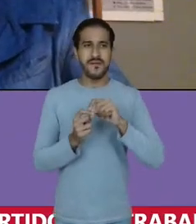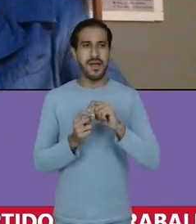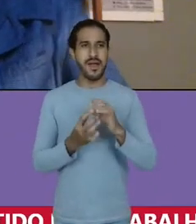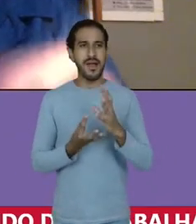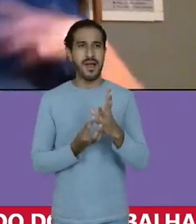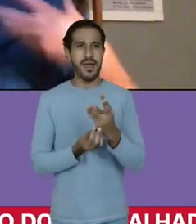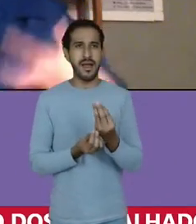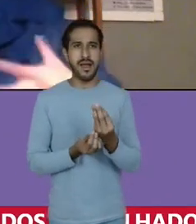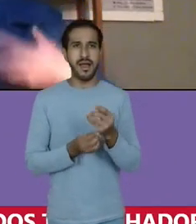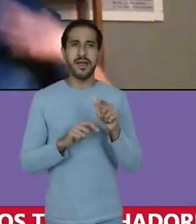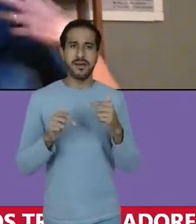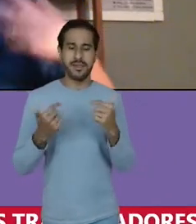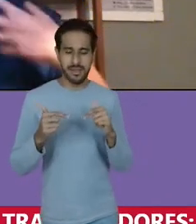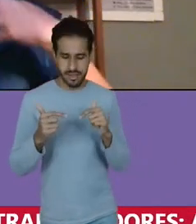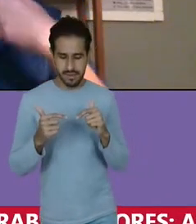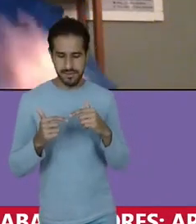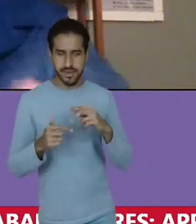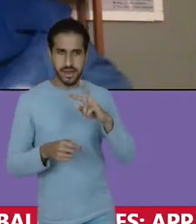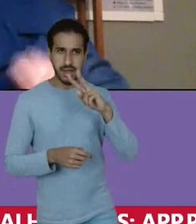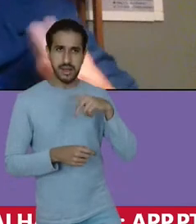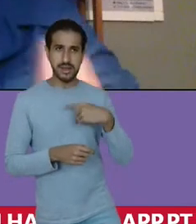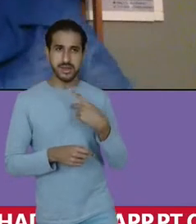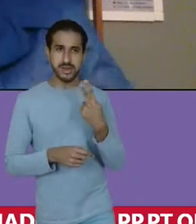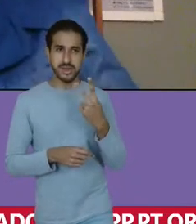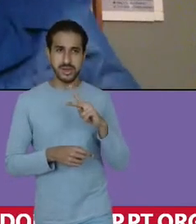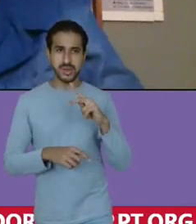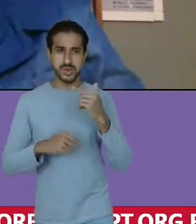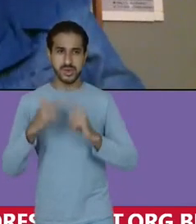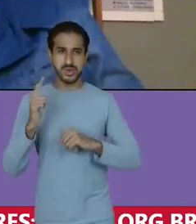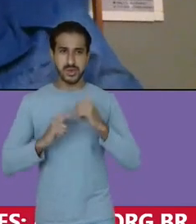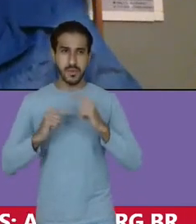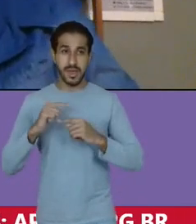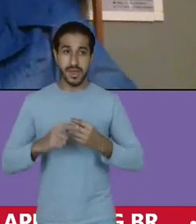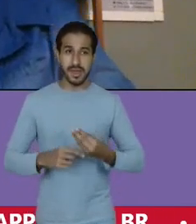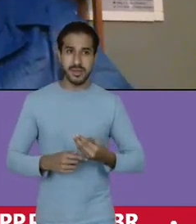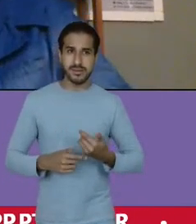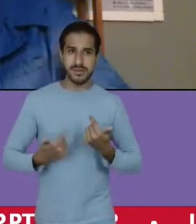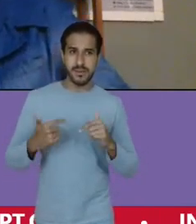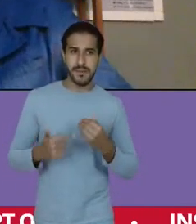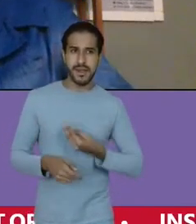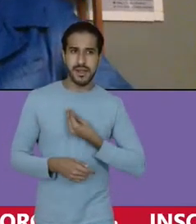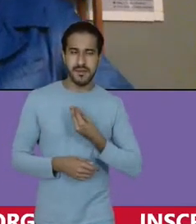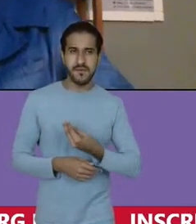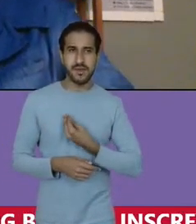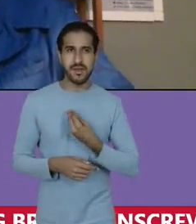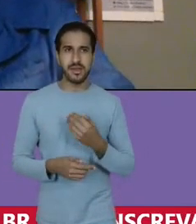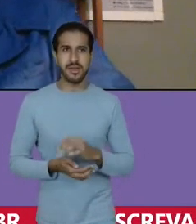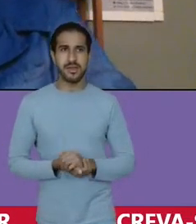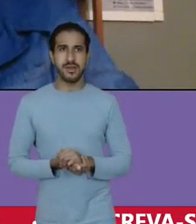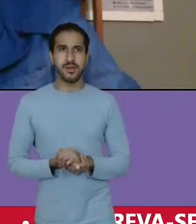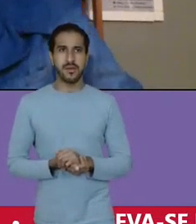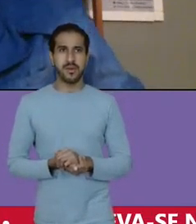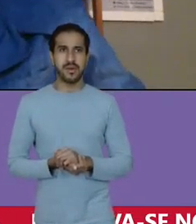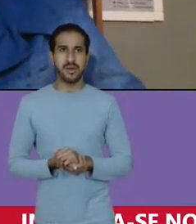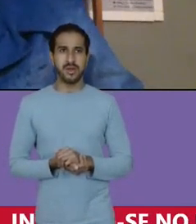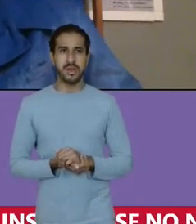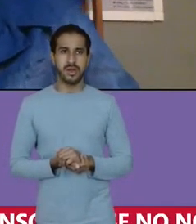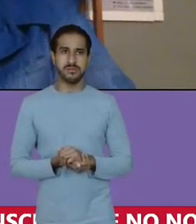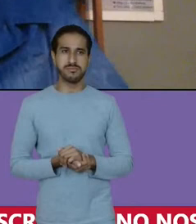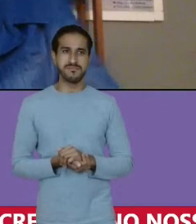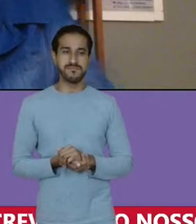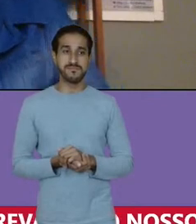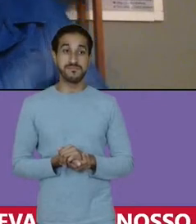o Sim. fazer, é o trabalho, é a sua ferramenta de vida, é o seu, né, o seu